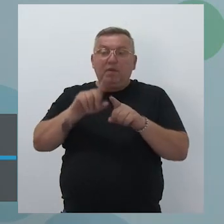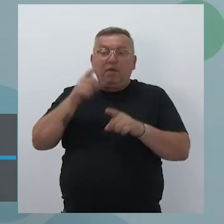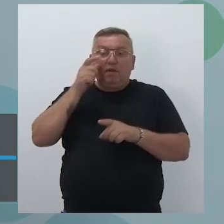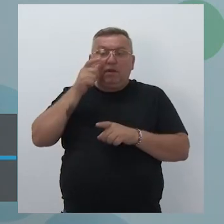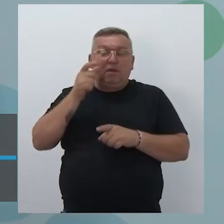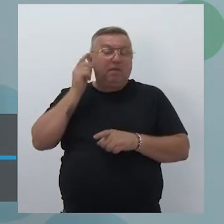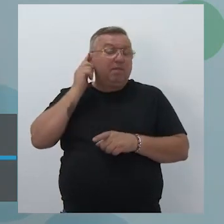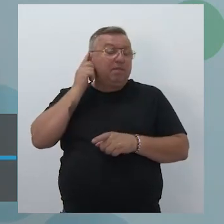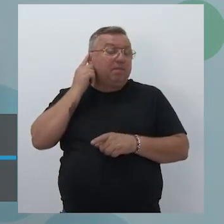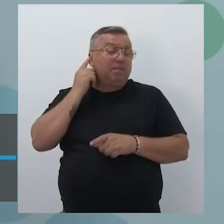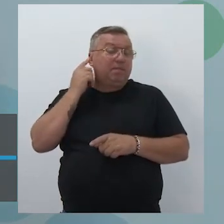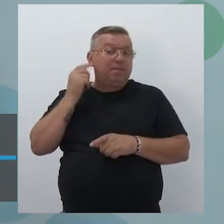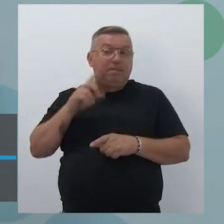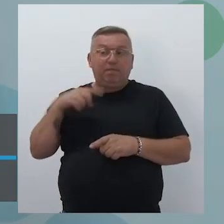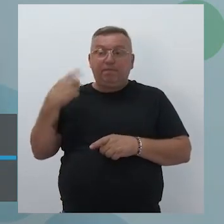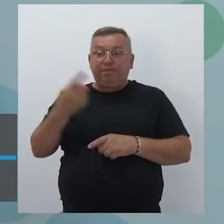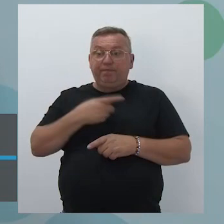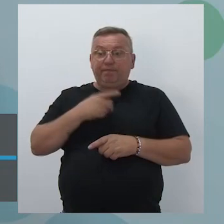interessante. Daí,